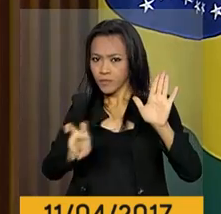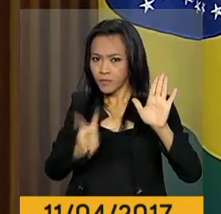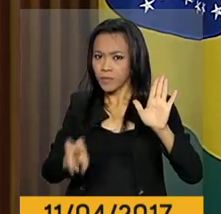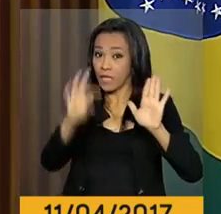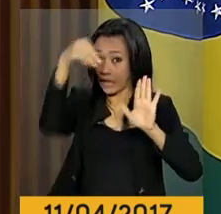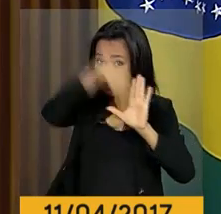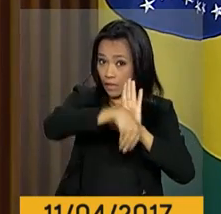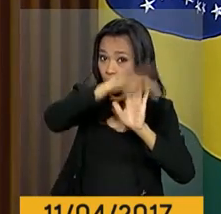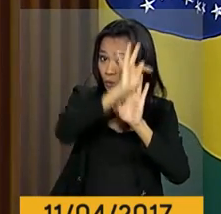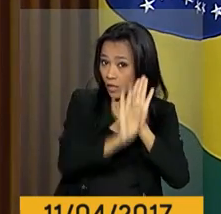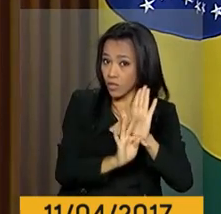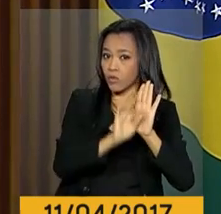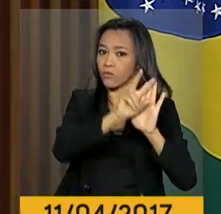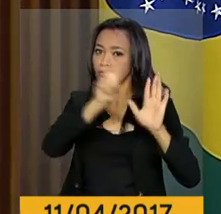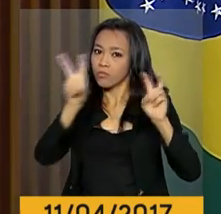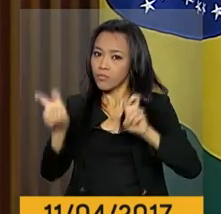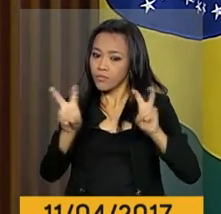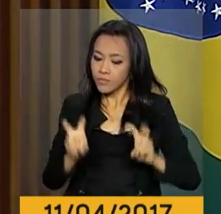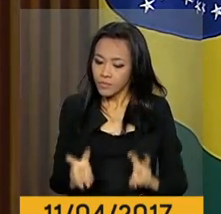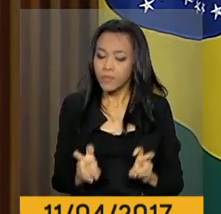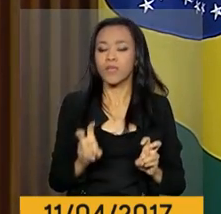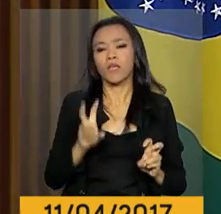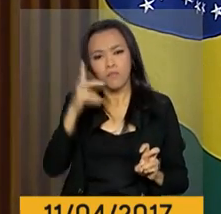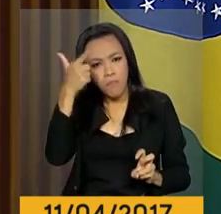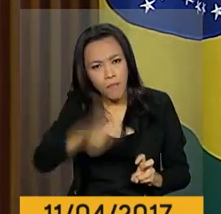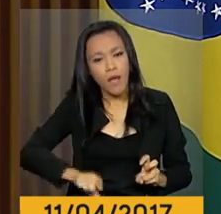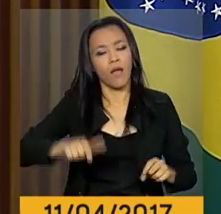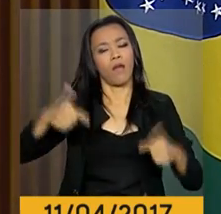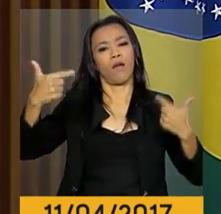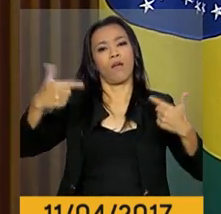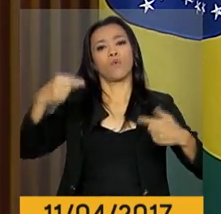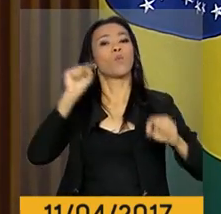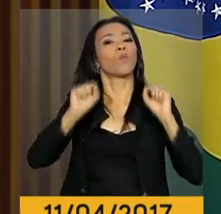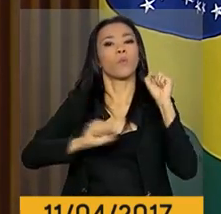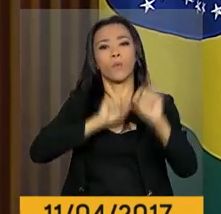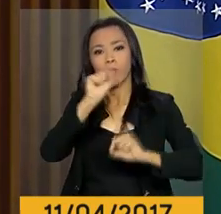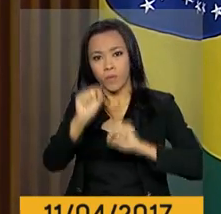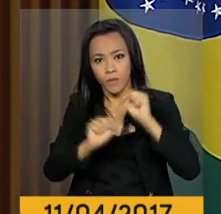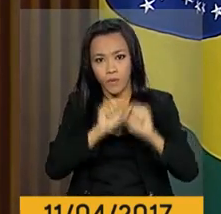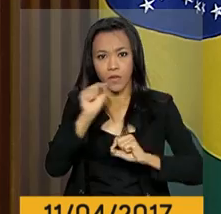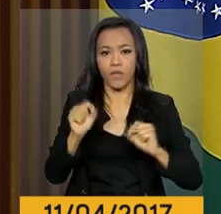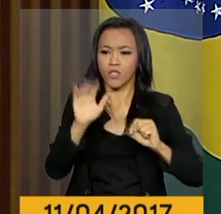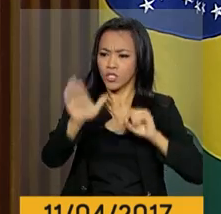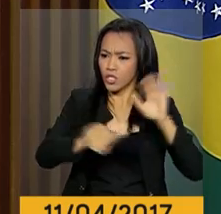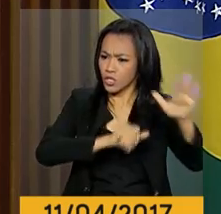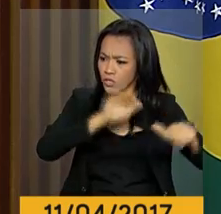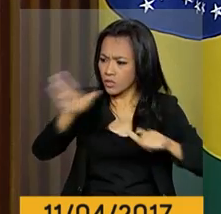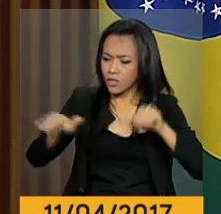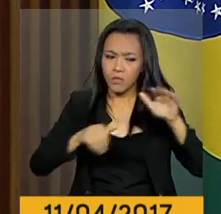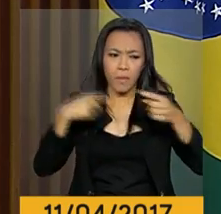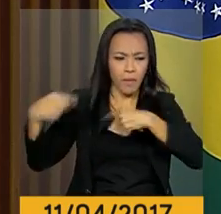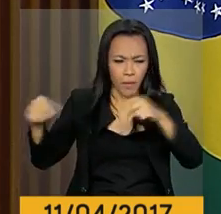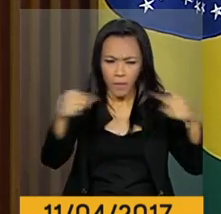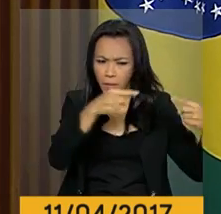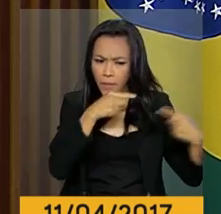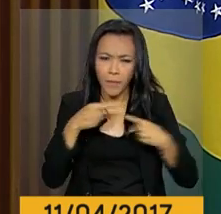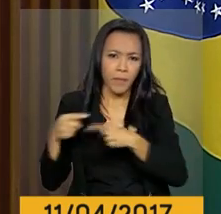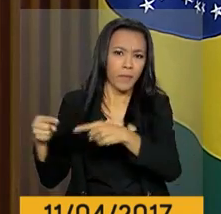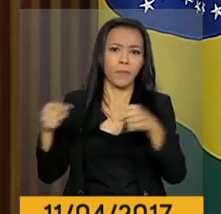comissão daí a razão pela qual nós resolvemos mais uma vez fazer uma uma chamada uma